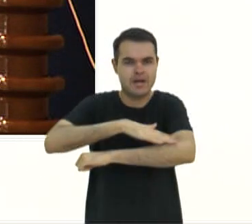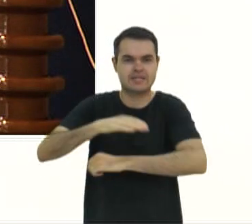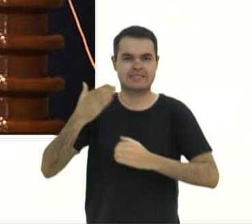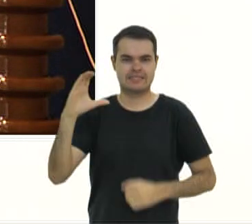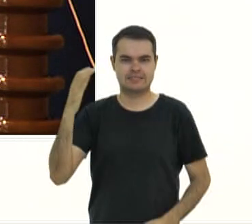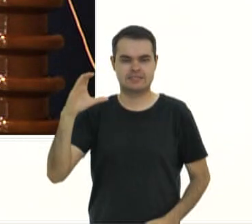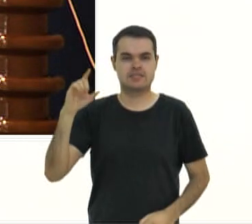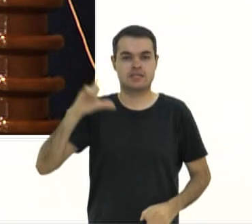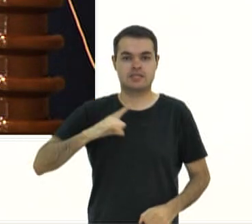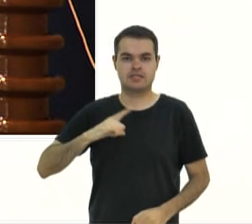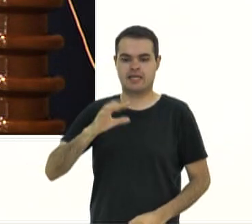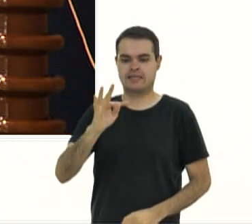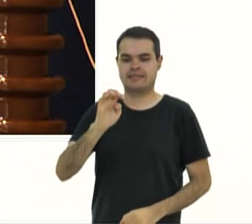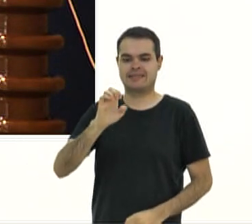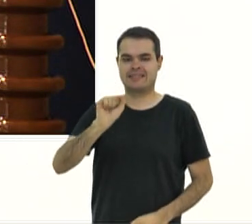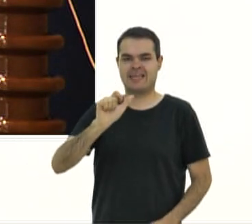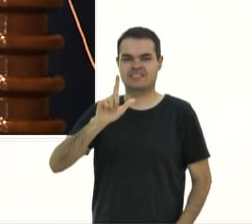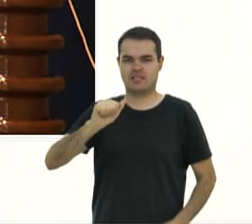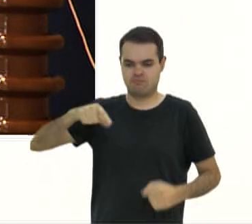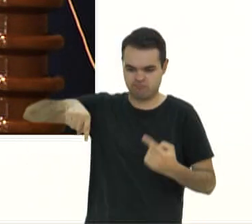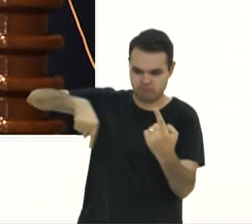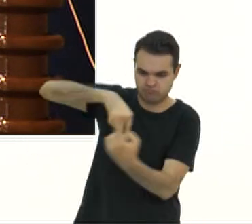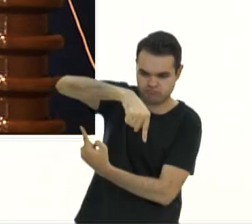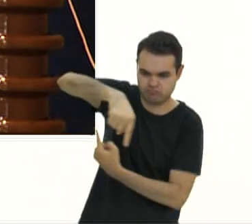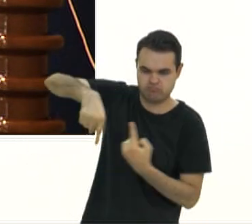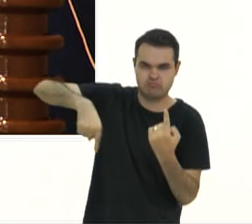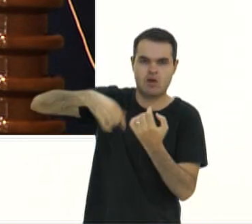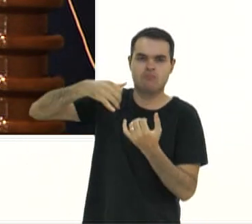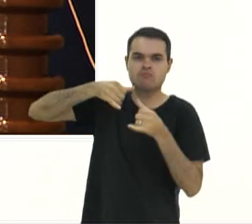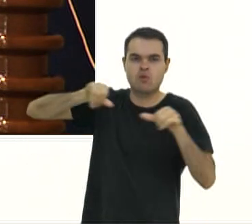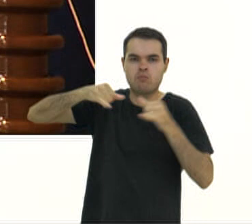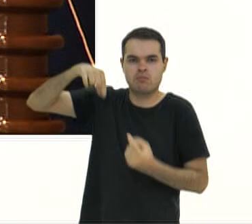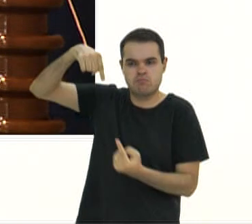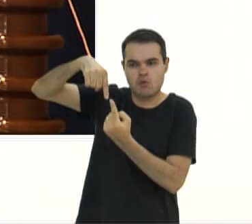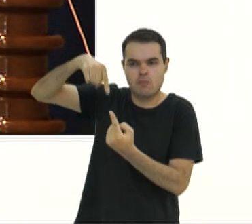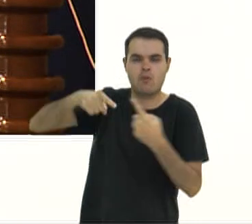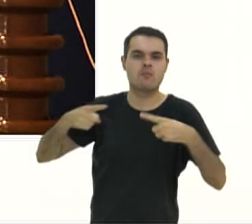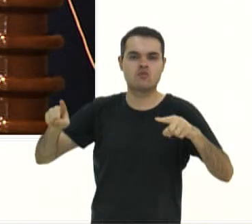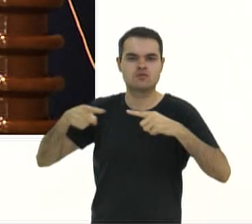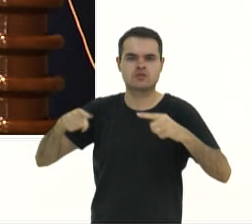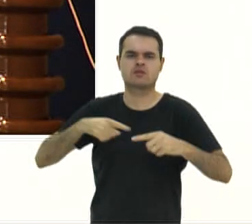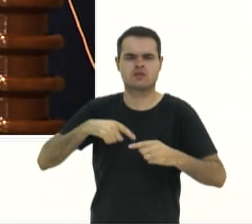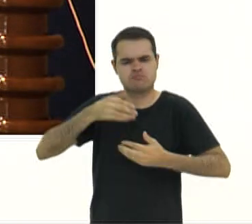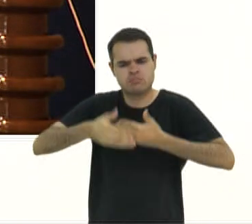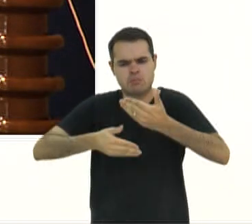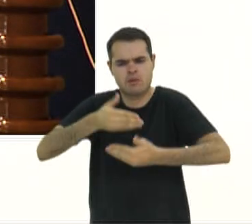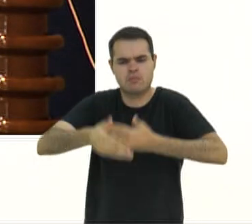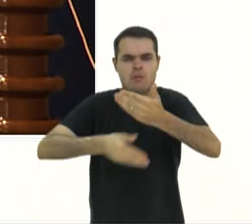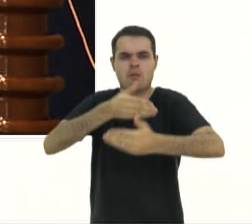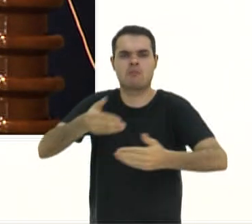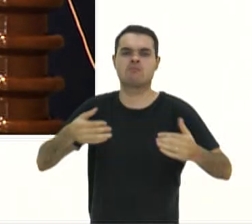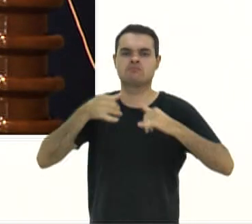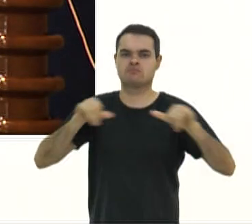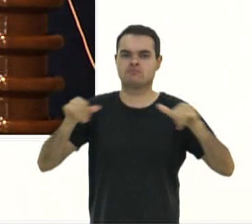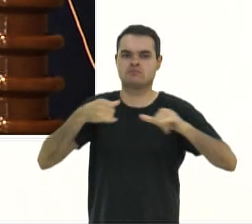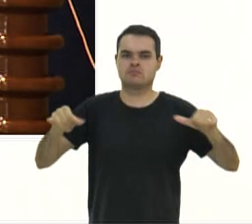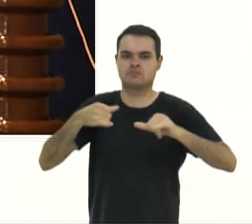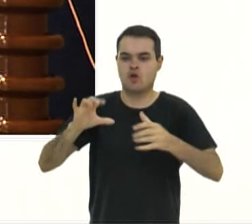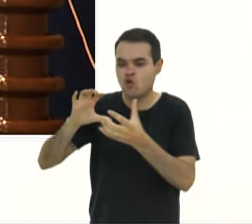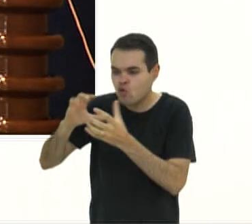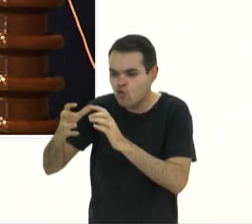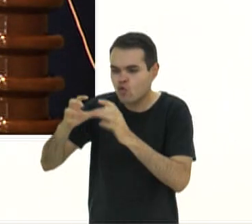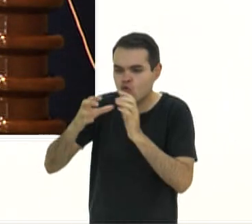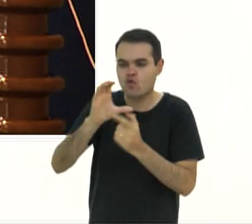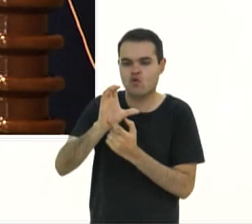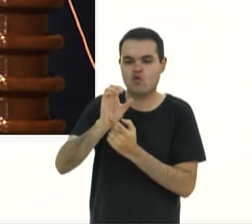de Tesla musical, né? E ela tem vários processos aqui que a gente pode trabalhar a energia, várias conversões de